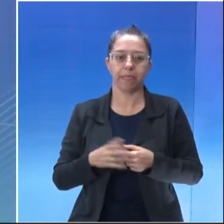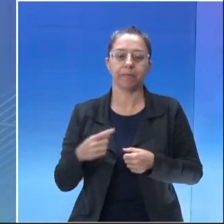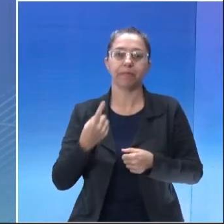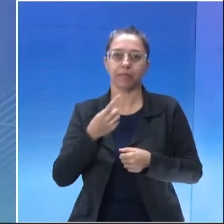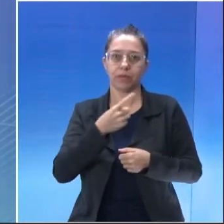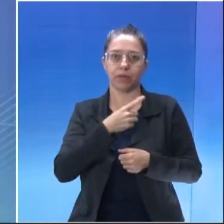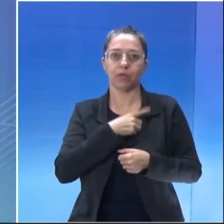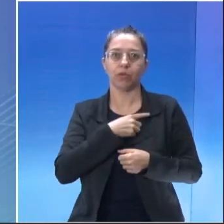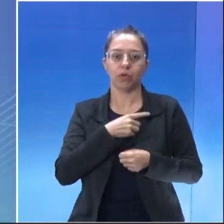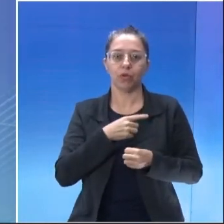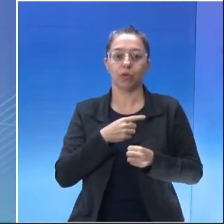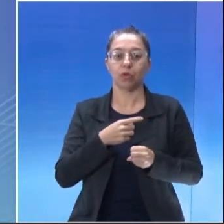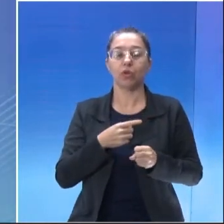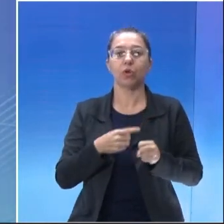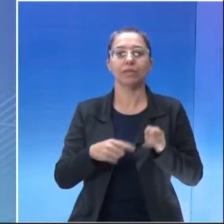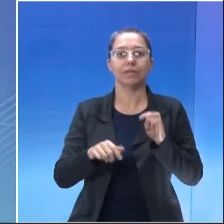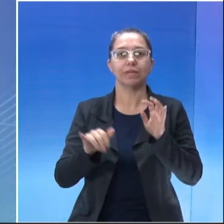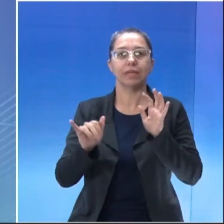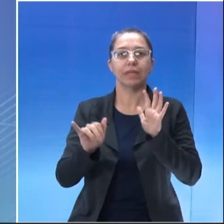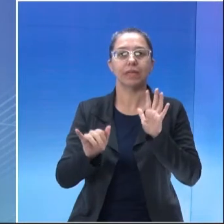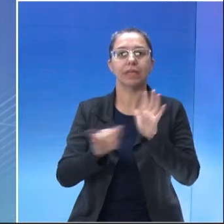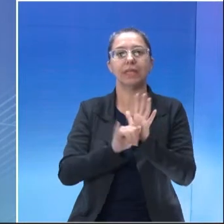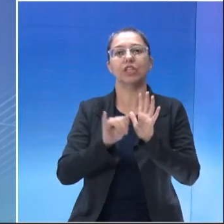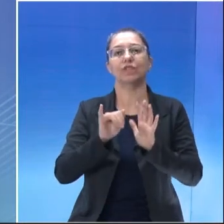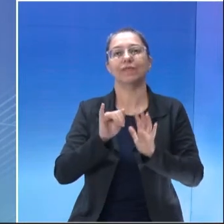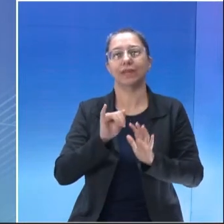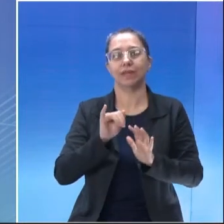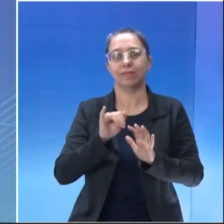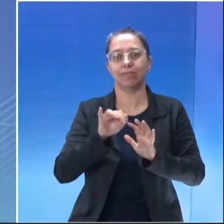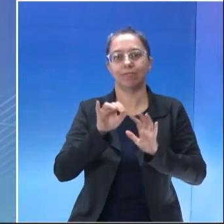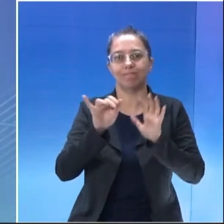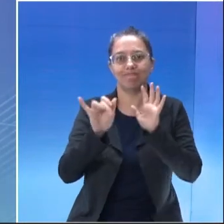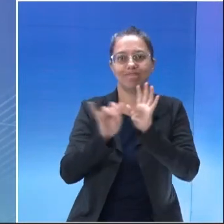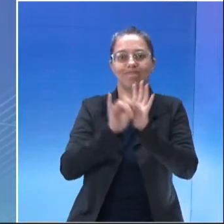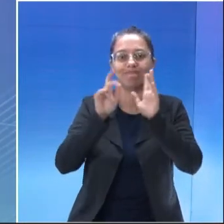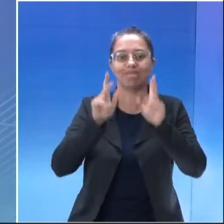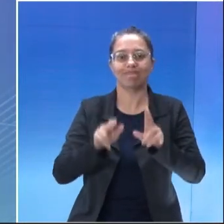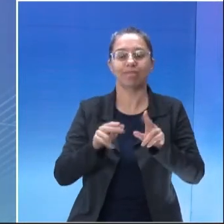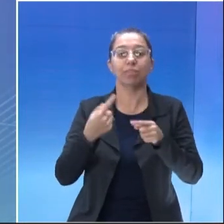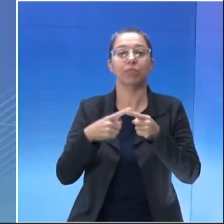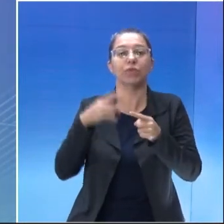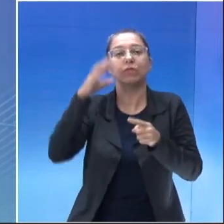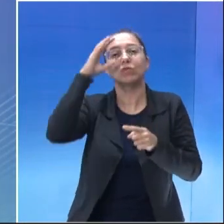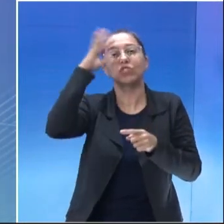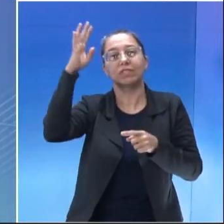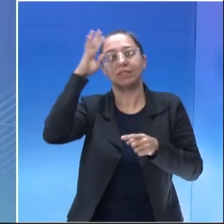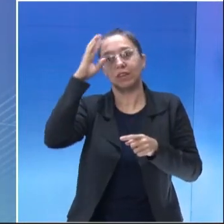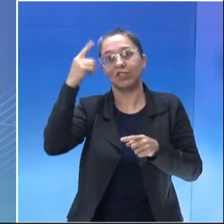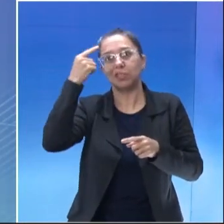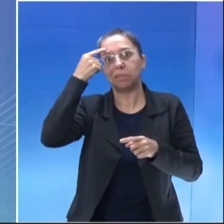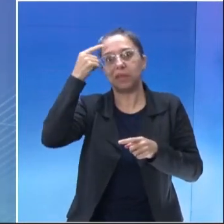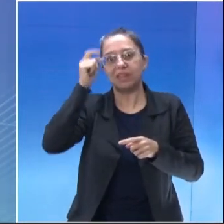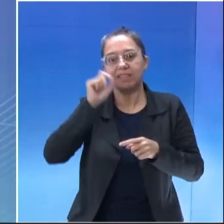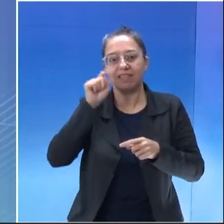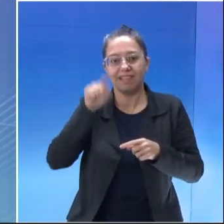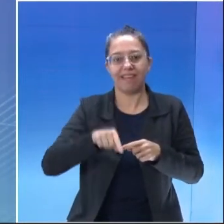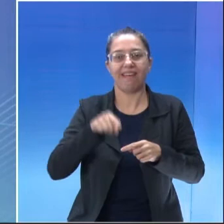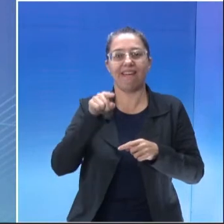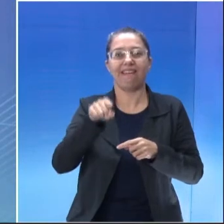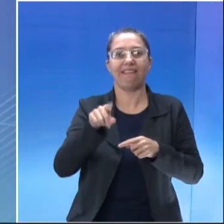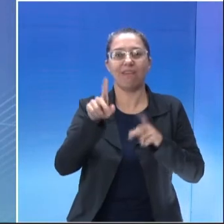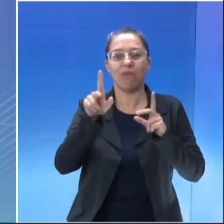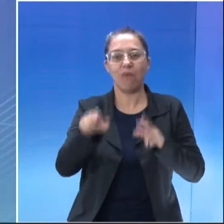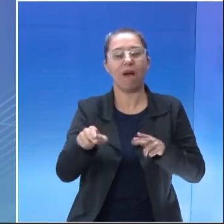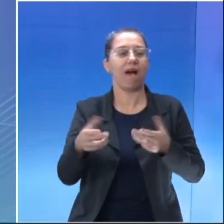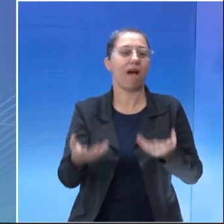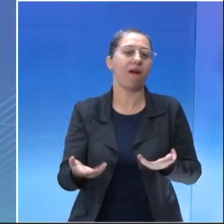chama de distrator, né? As questões erradas são os distratores. Nos distrai, porque nos identifica. Você